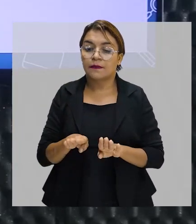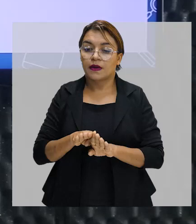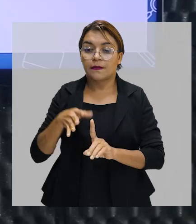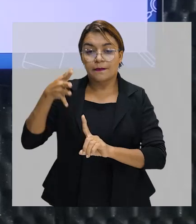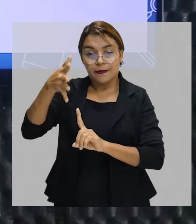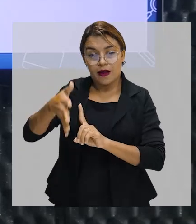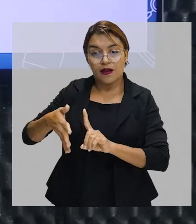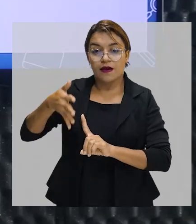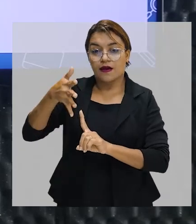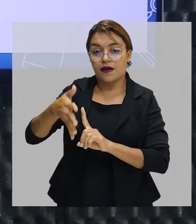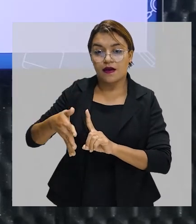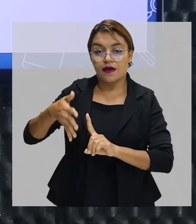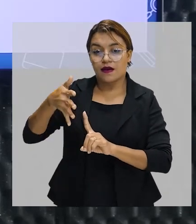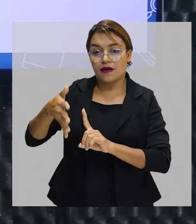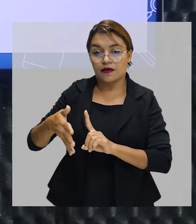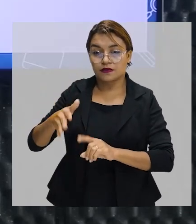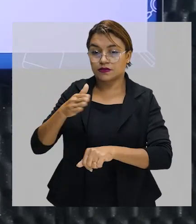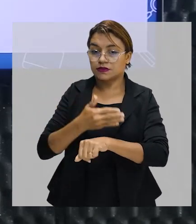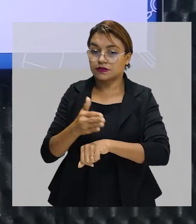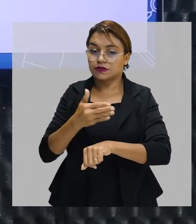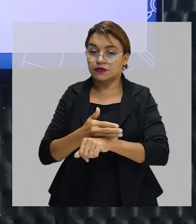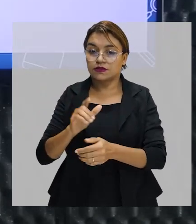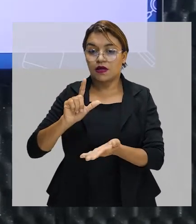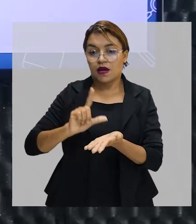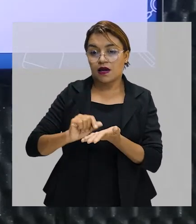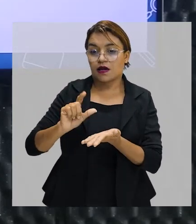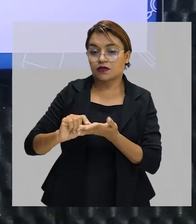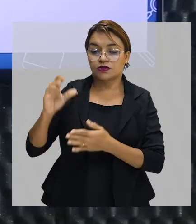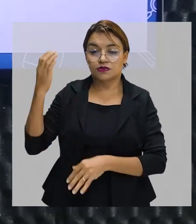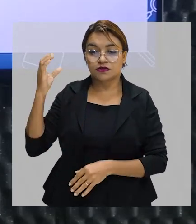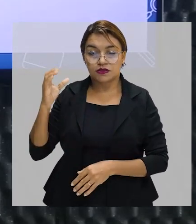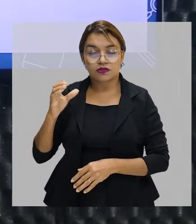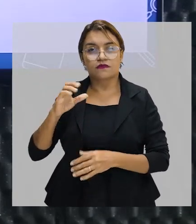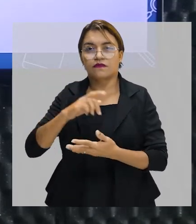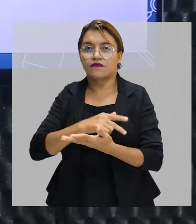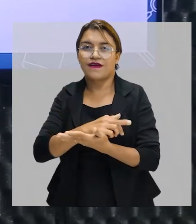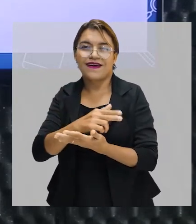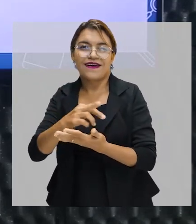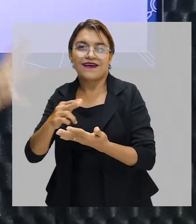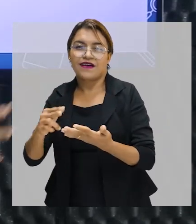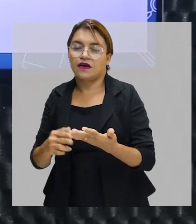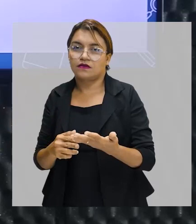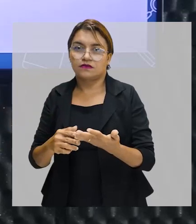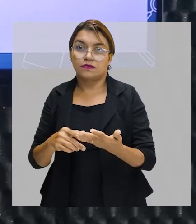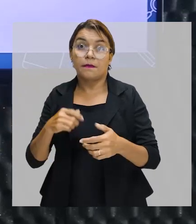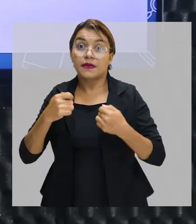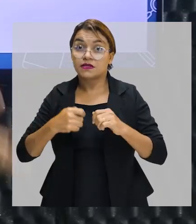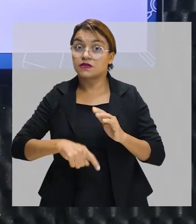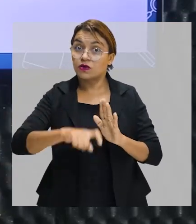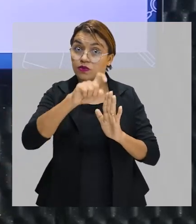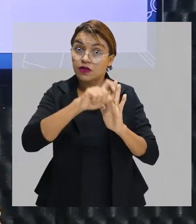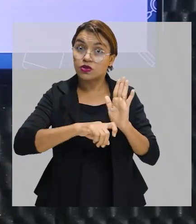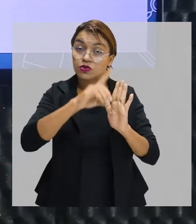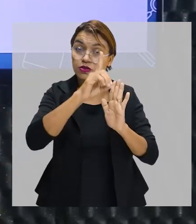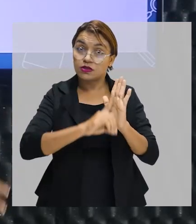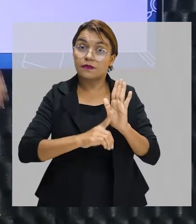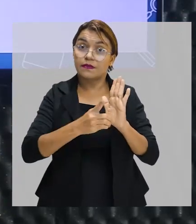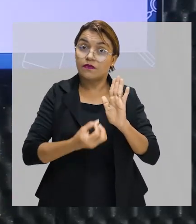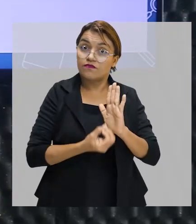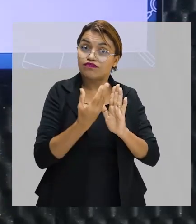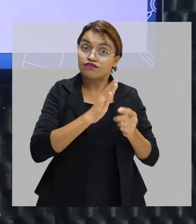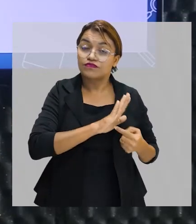pronunciamentos, palestras, ensaios, artigos científicos, entre outros. Então, aqui eu tenho que dissertar. Eu apresento a